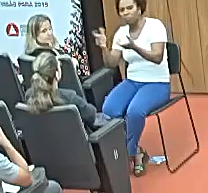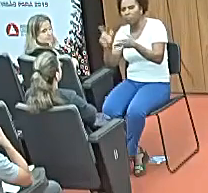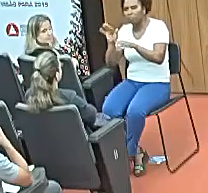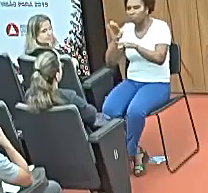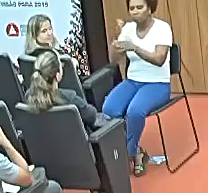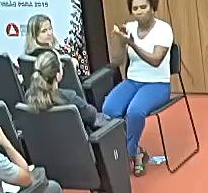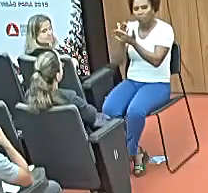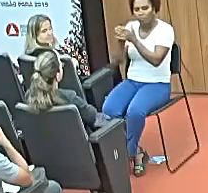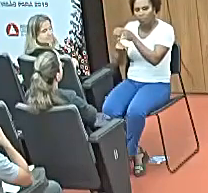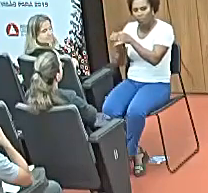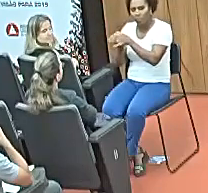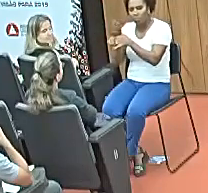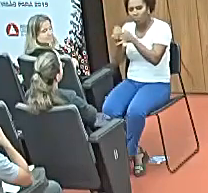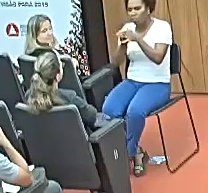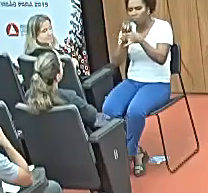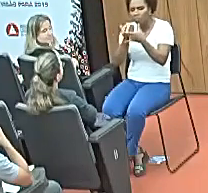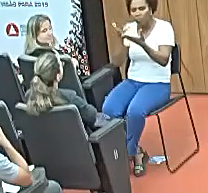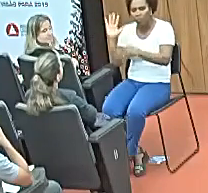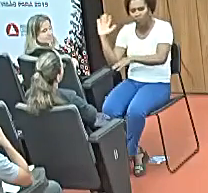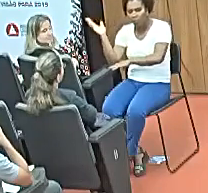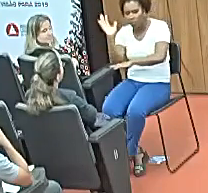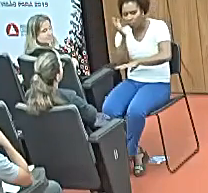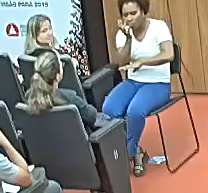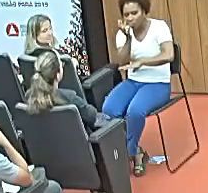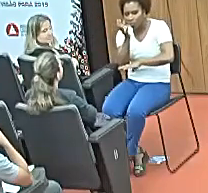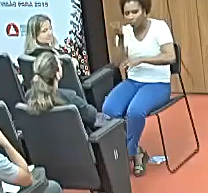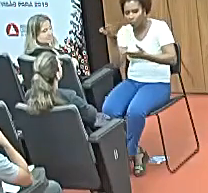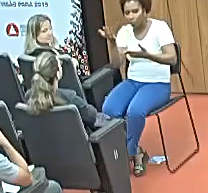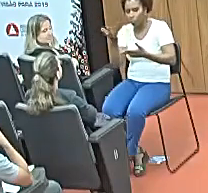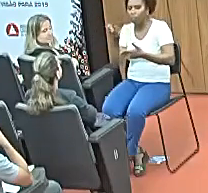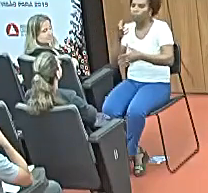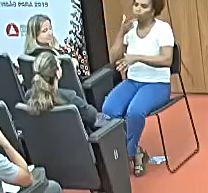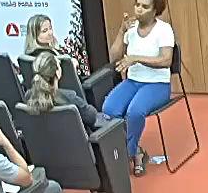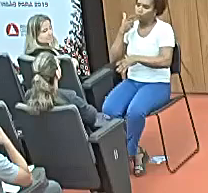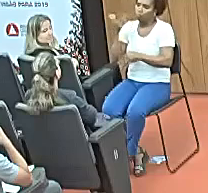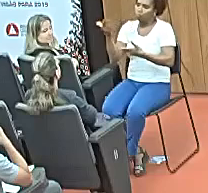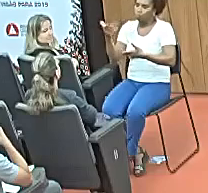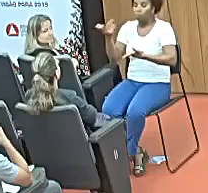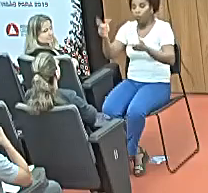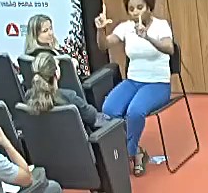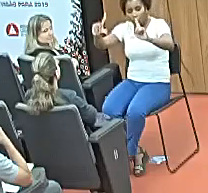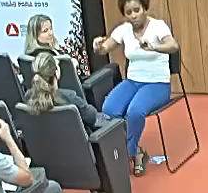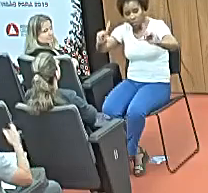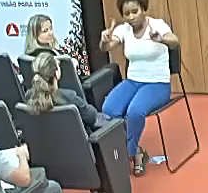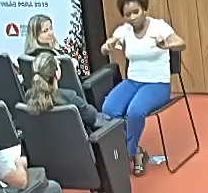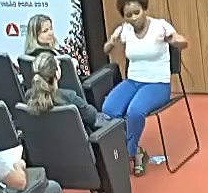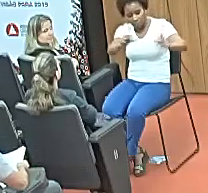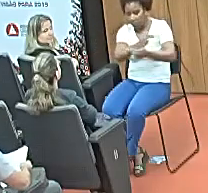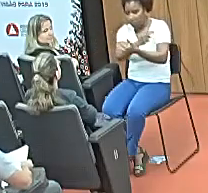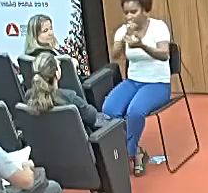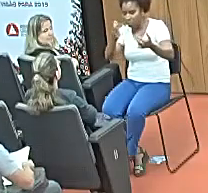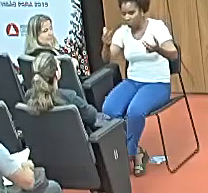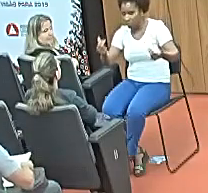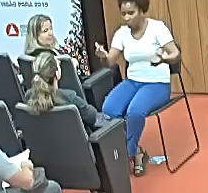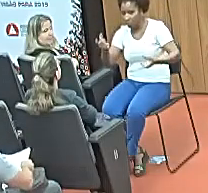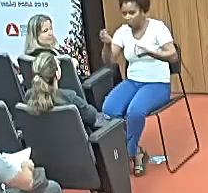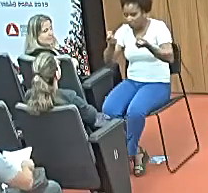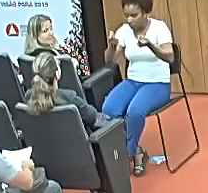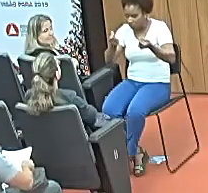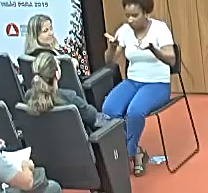da fuga em buritizeiro e ampliar metas e financeiras da ação